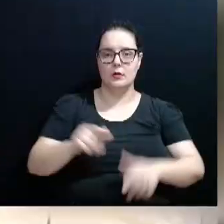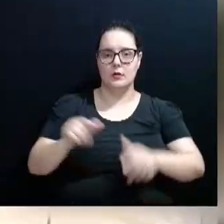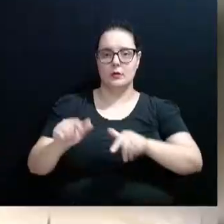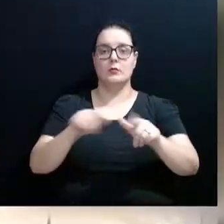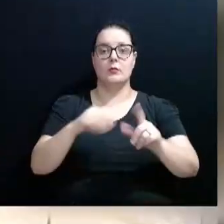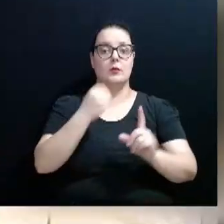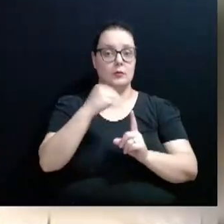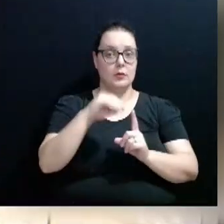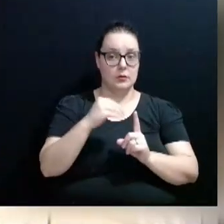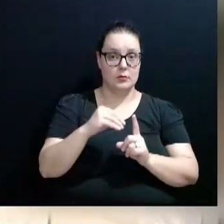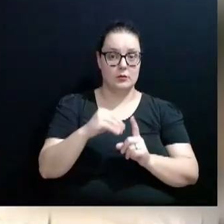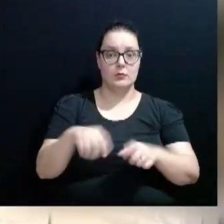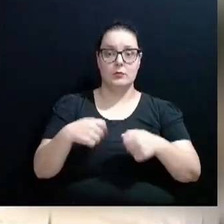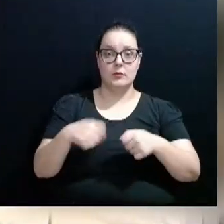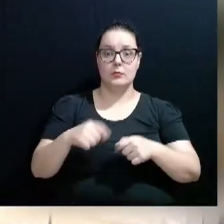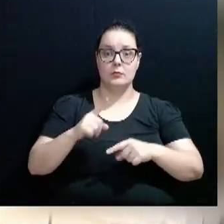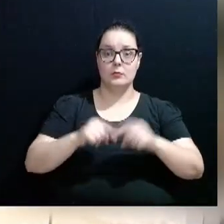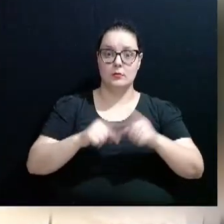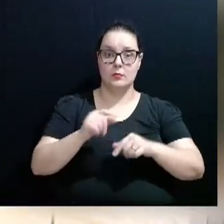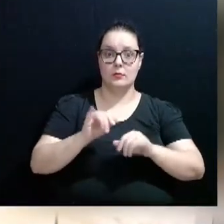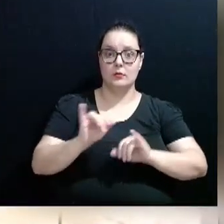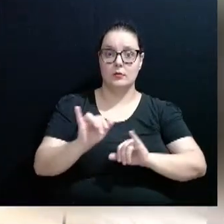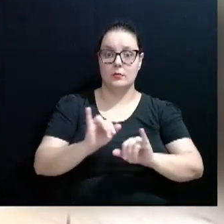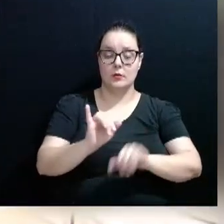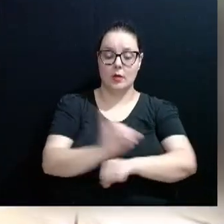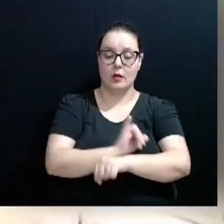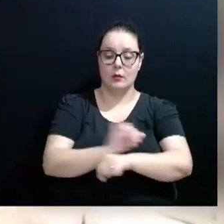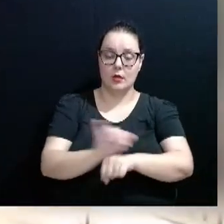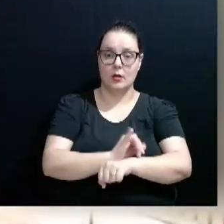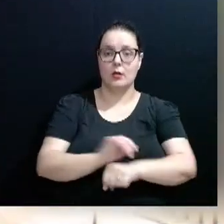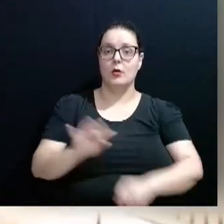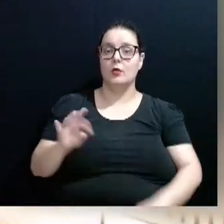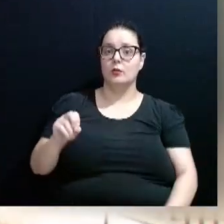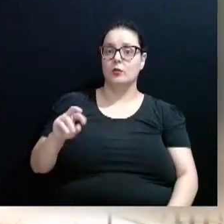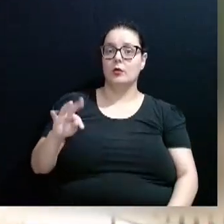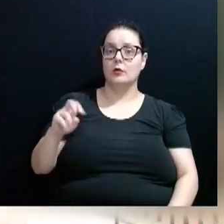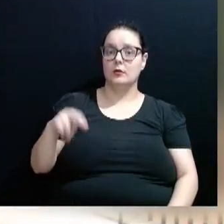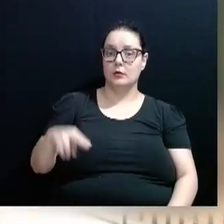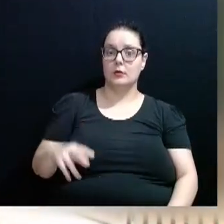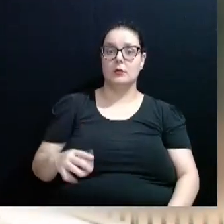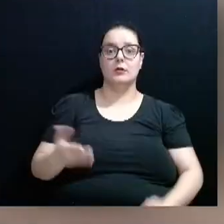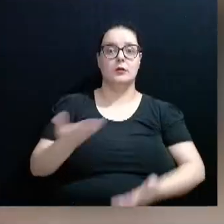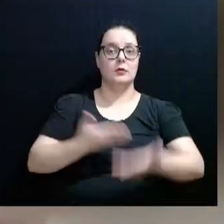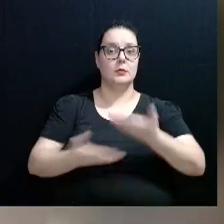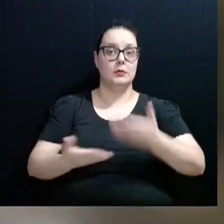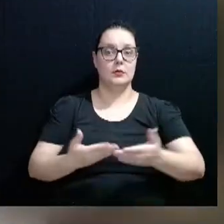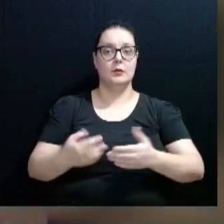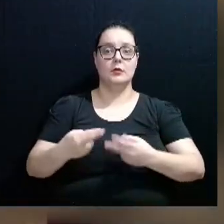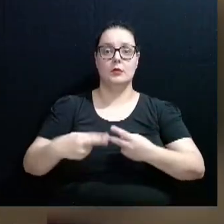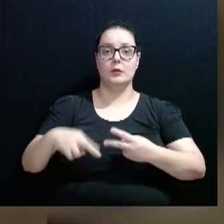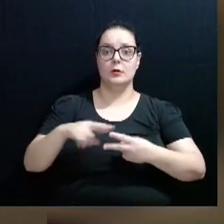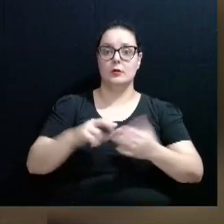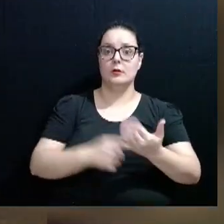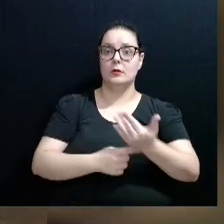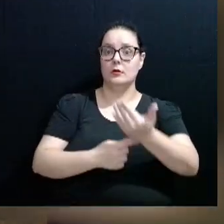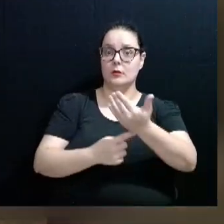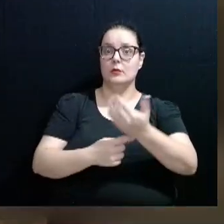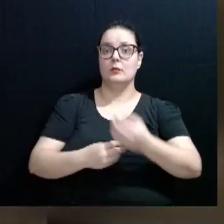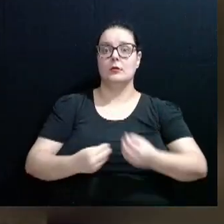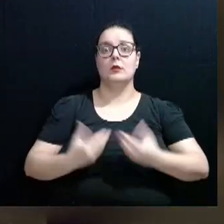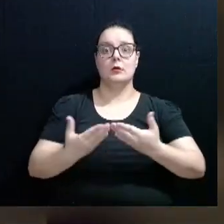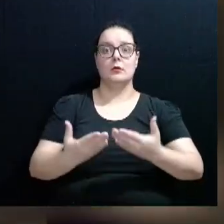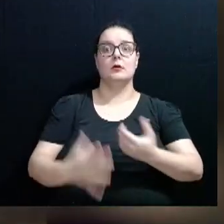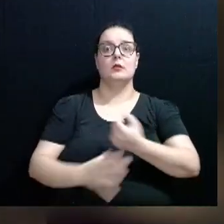ser equipadas com totens interativos que ofereçam recursos tecnológicos para proporcionar maior segurança